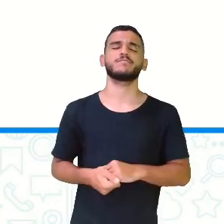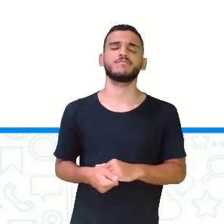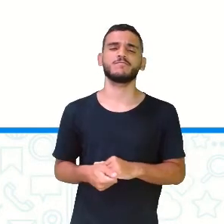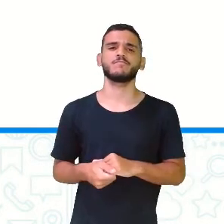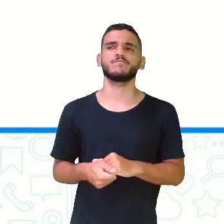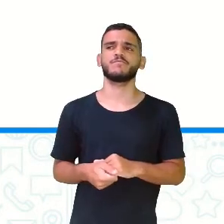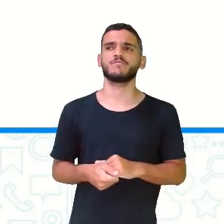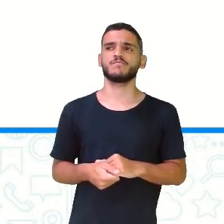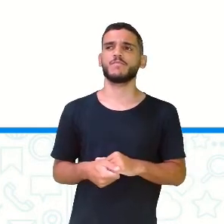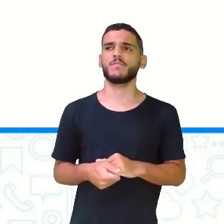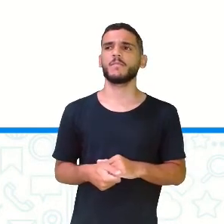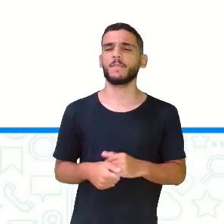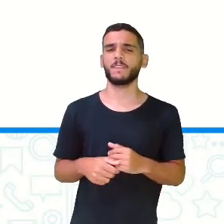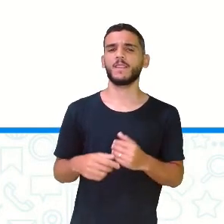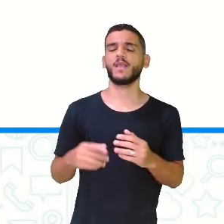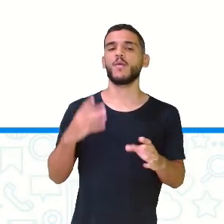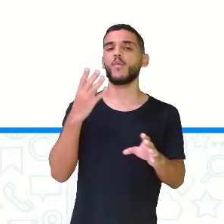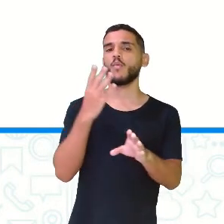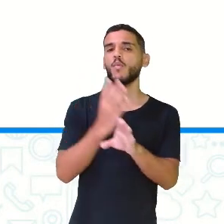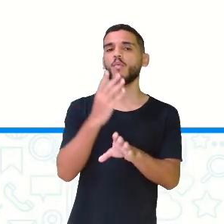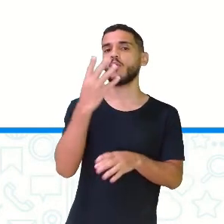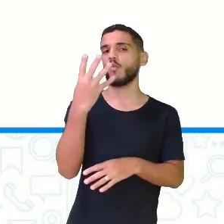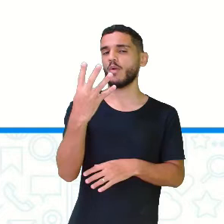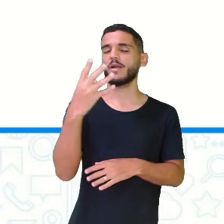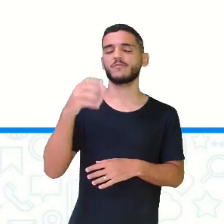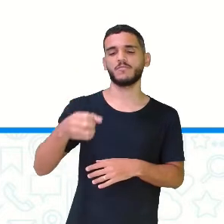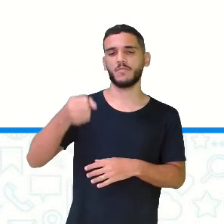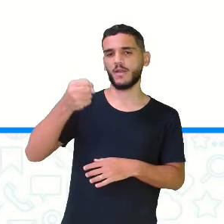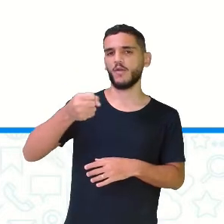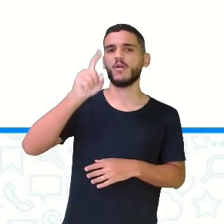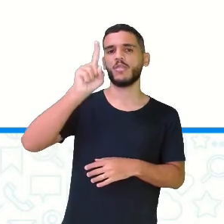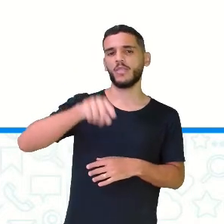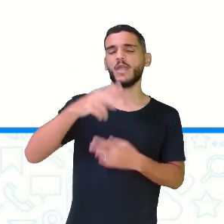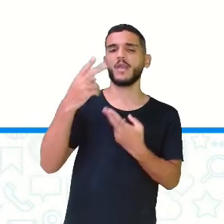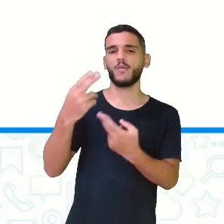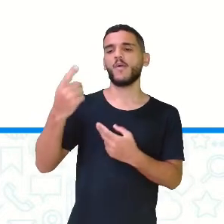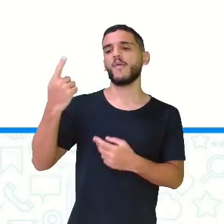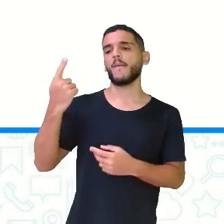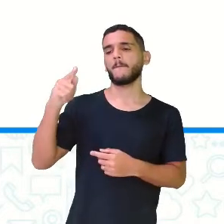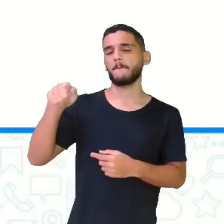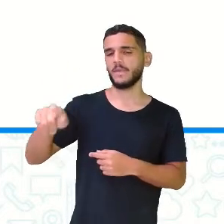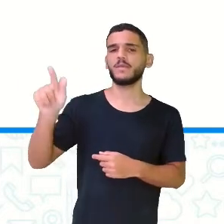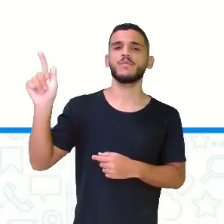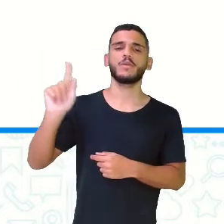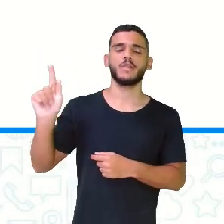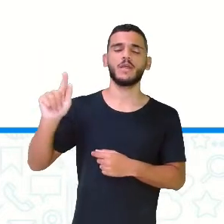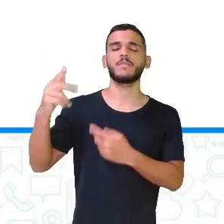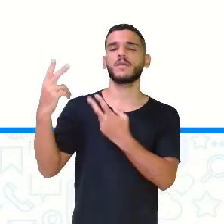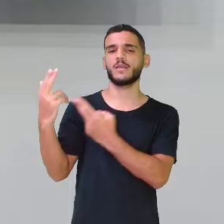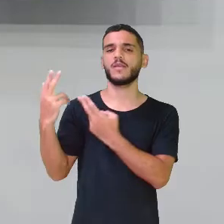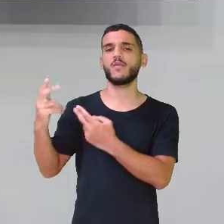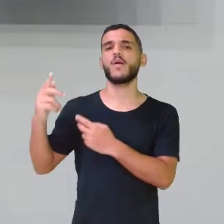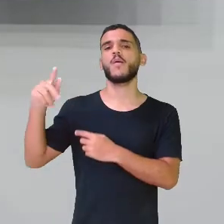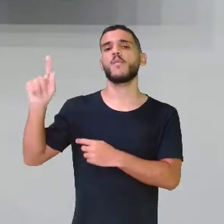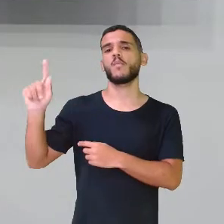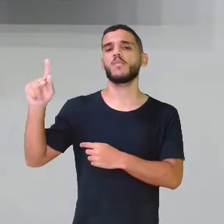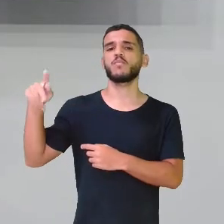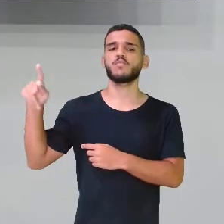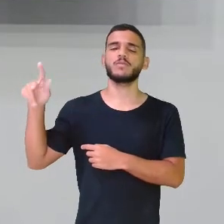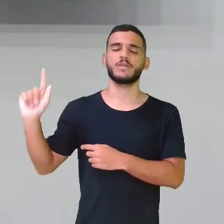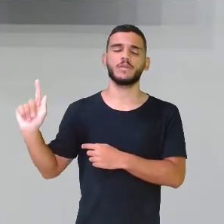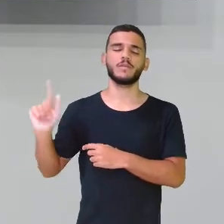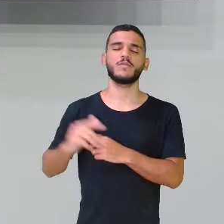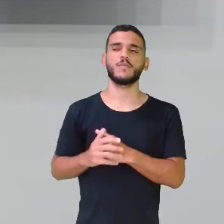750 mais 250, 1.000. 1.000 gramas, que tem a ver com 1 quilo. Equivale a